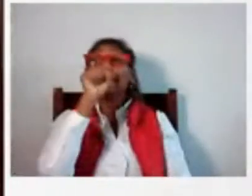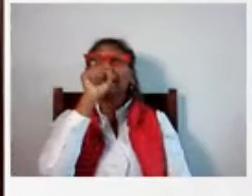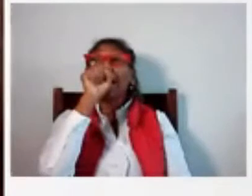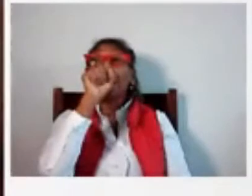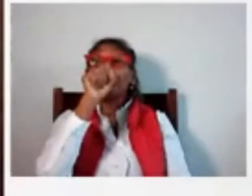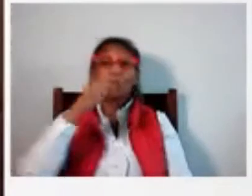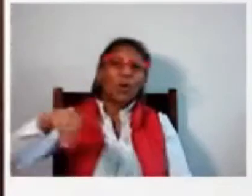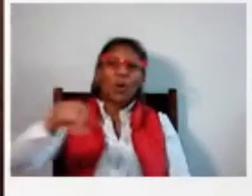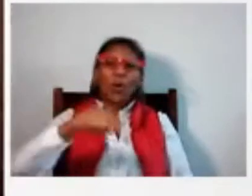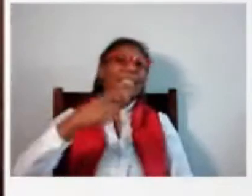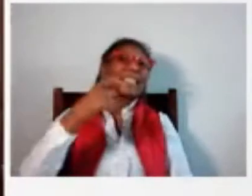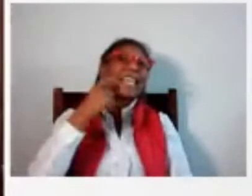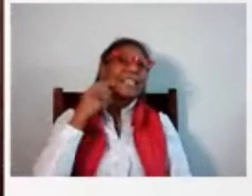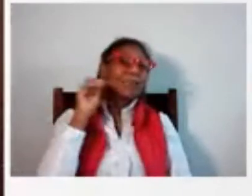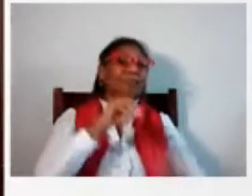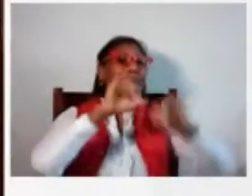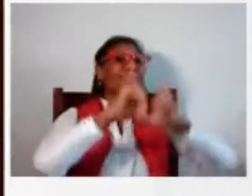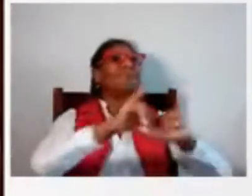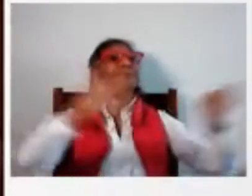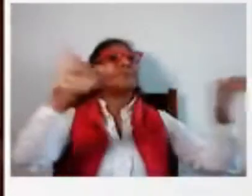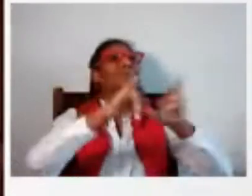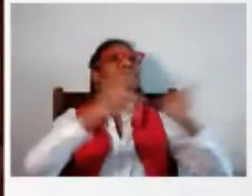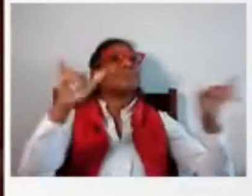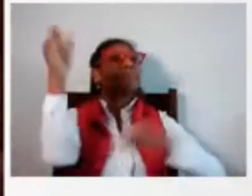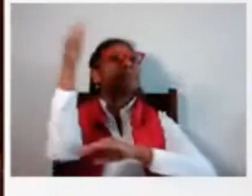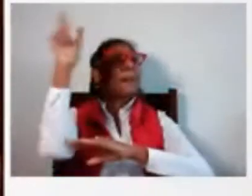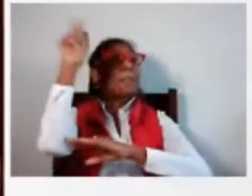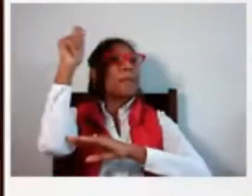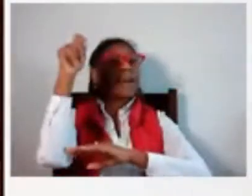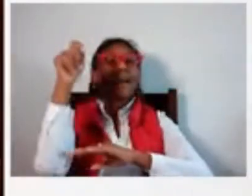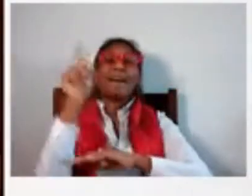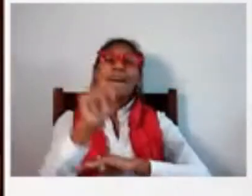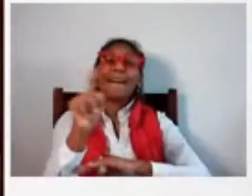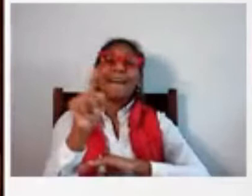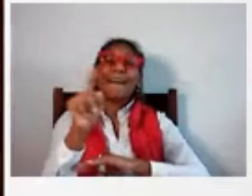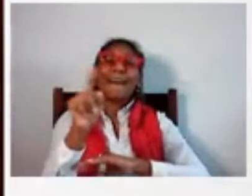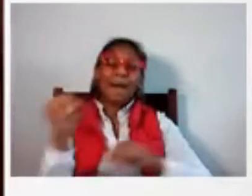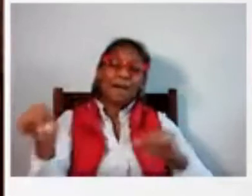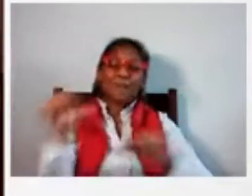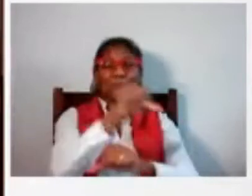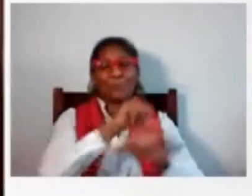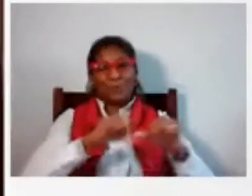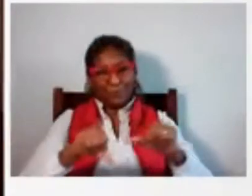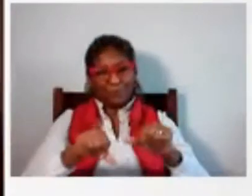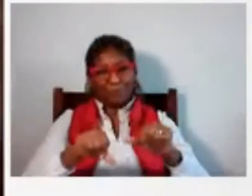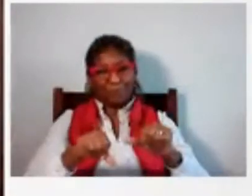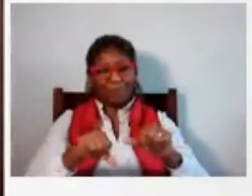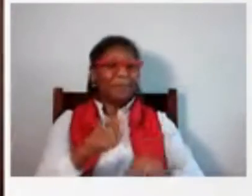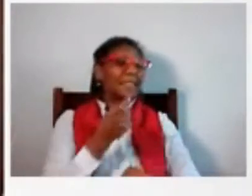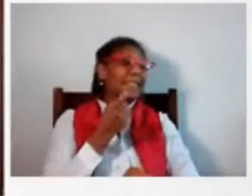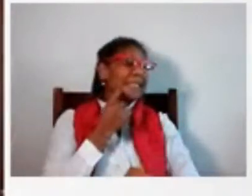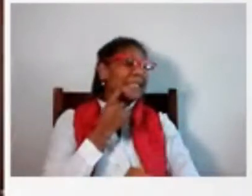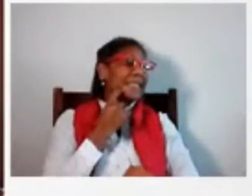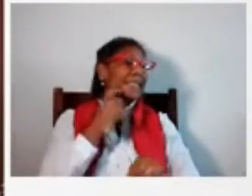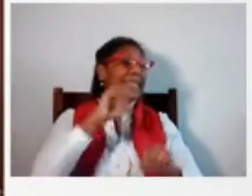mas na sexta já tinham efetivamente, isso foi confirmado, essa disponibilidade de leitos, a inserção no sistema é que não